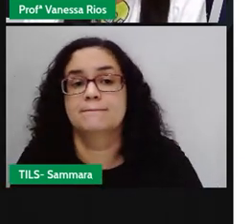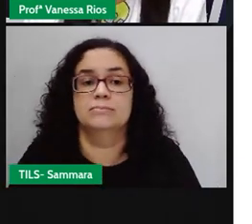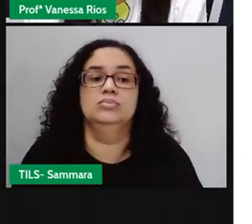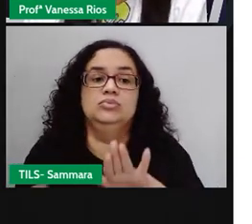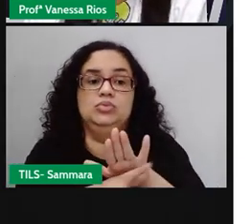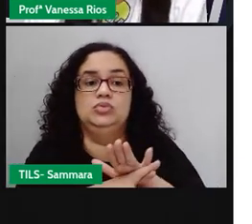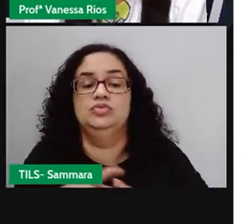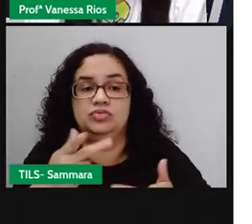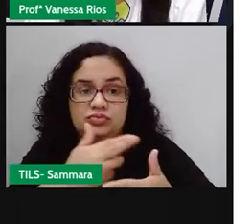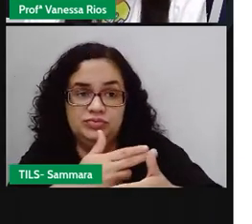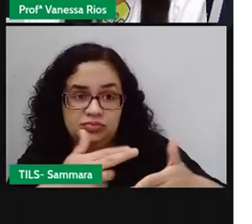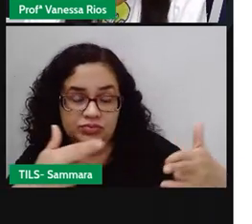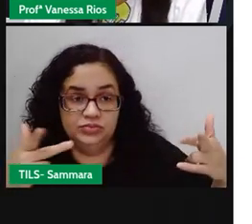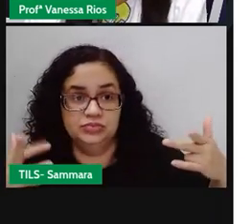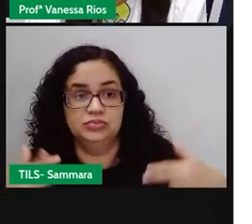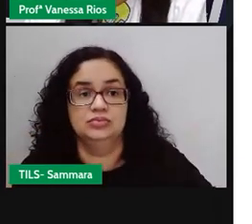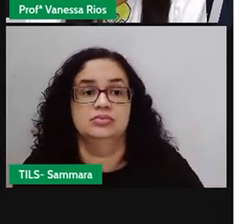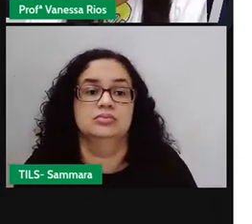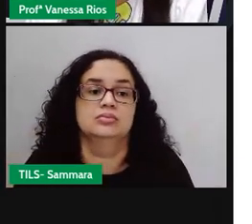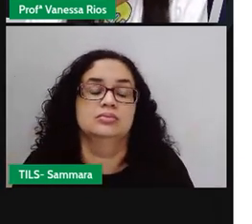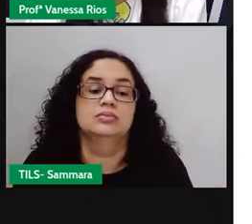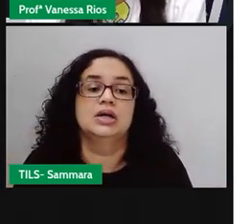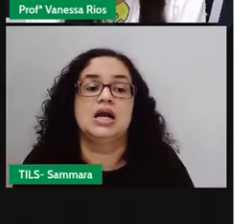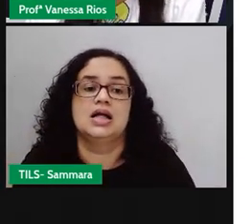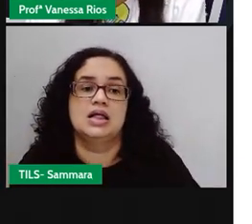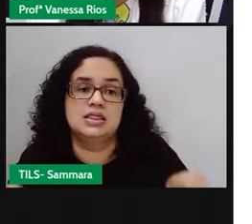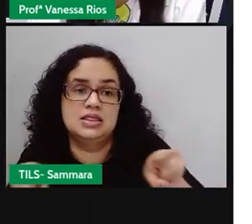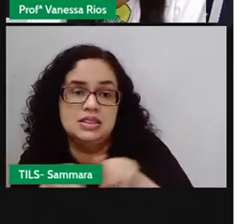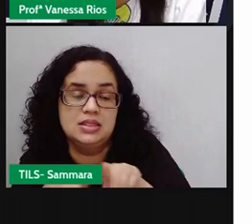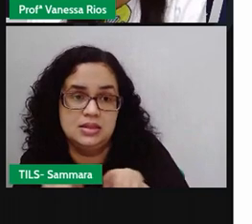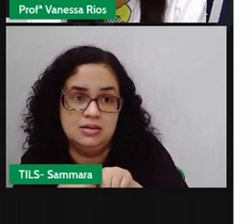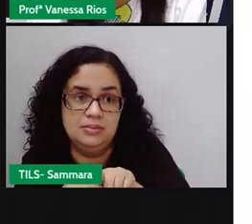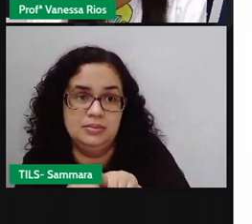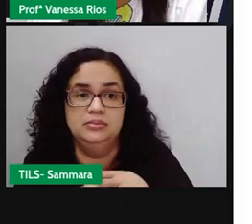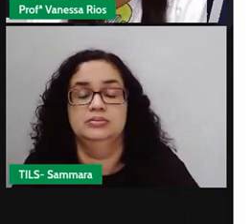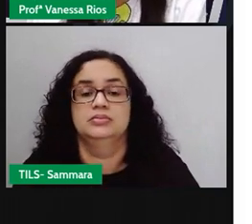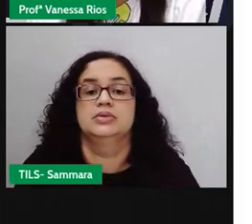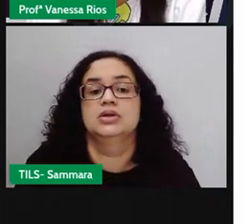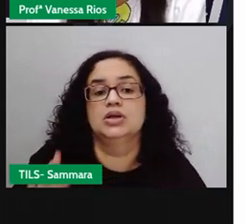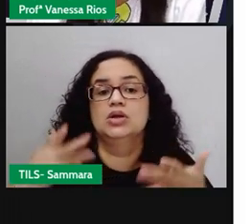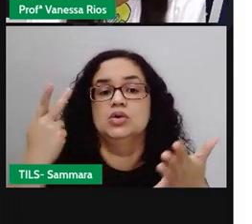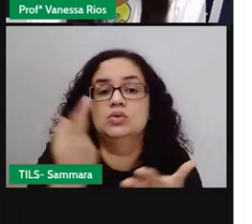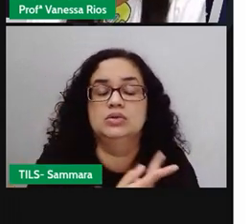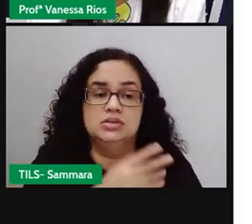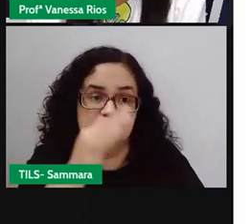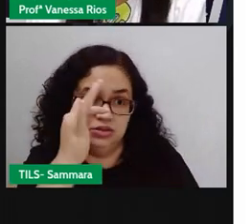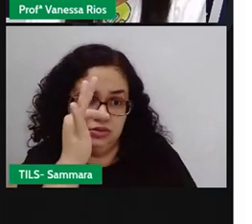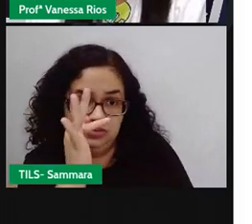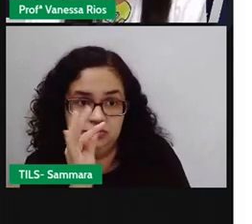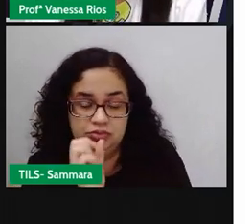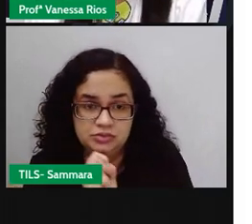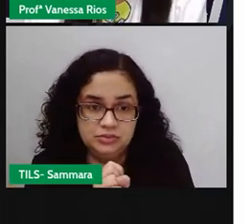vários monumentos, várias construções e também algumas manifestações que acontecem em Feira de Santana.